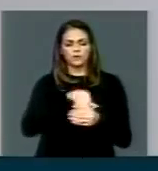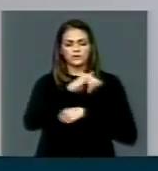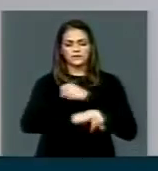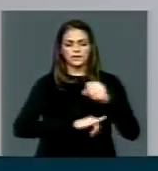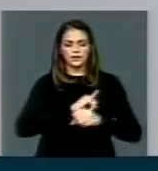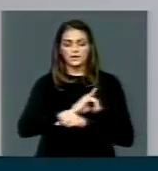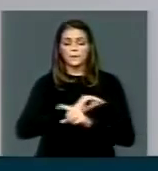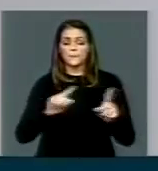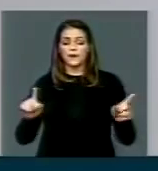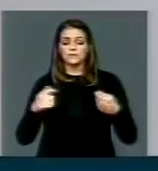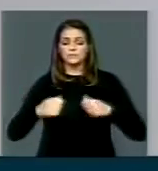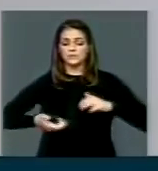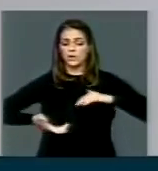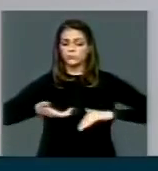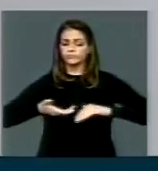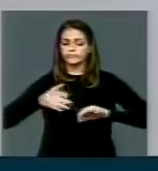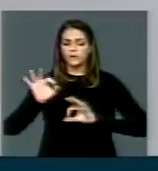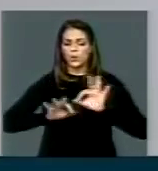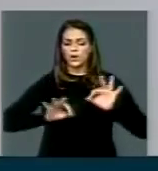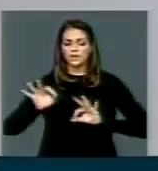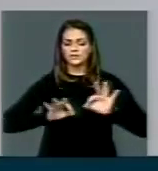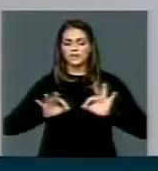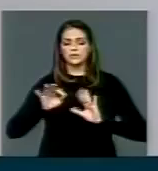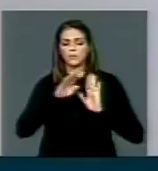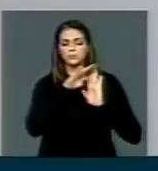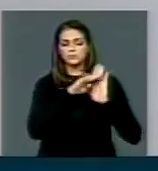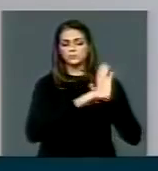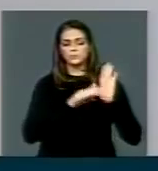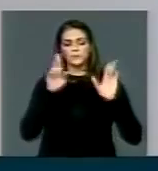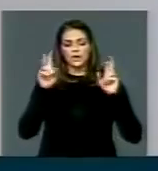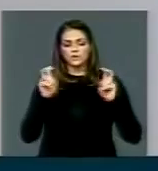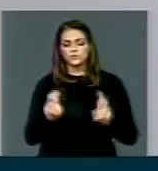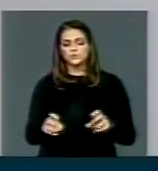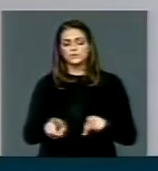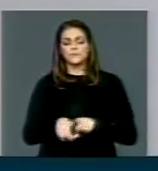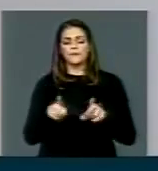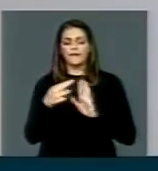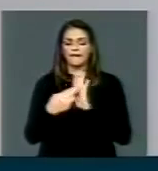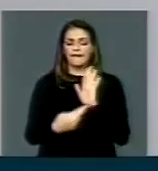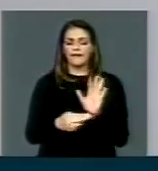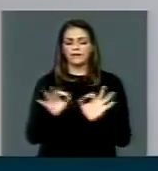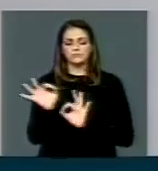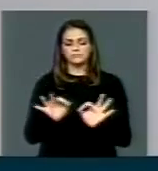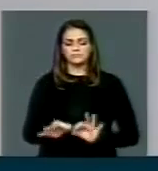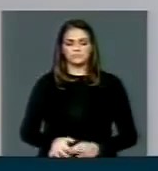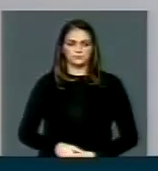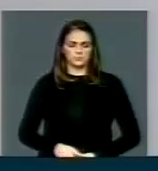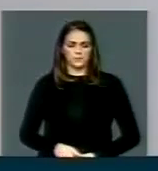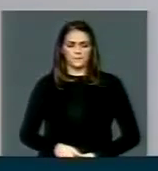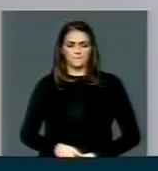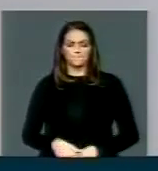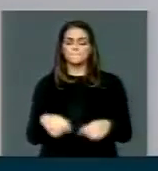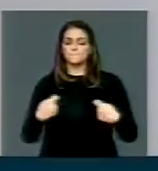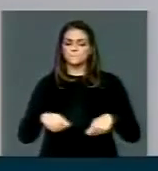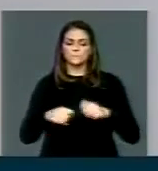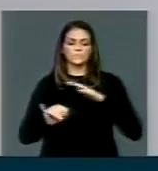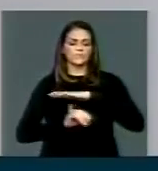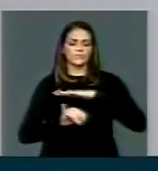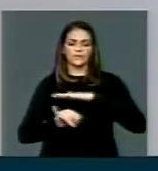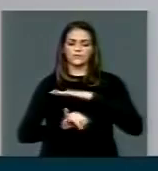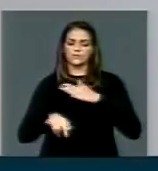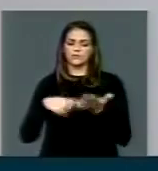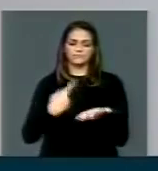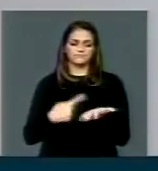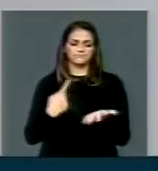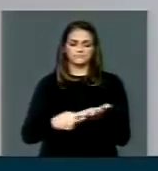tem que ter o Congresso para organizar a pauta de decisão e as regras do jogo. Sempre vai ter que ter instituição